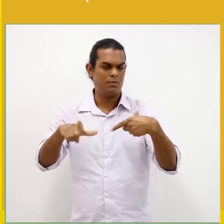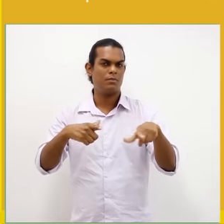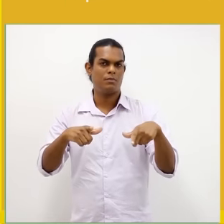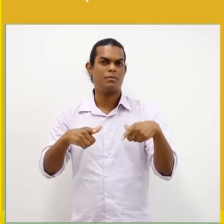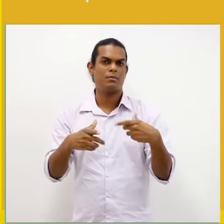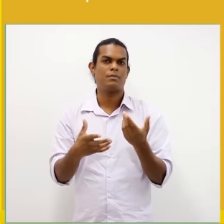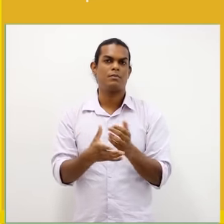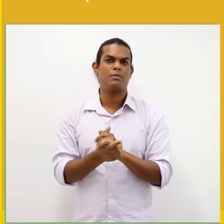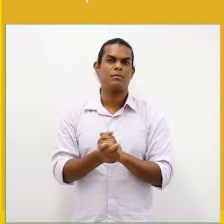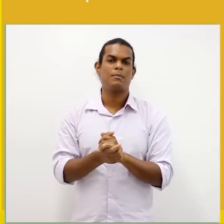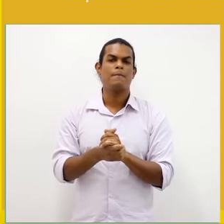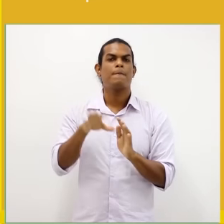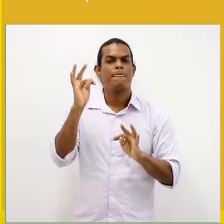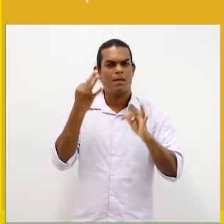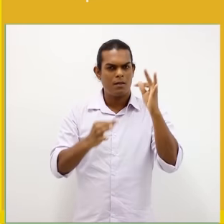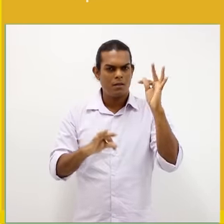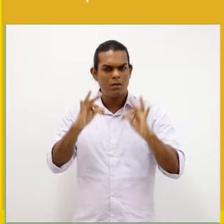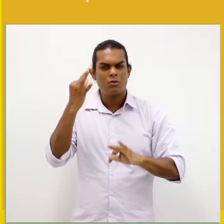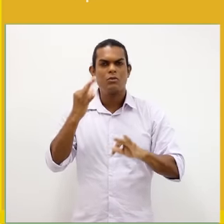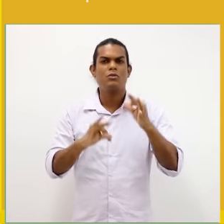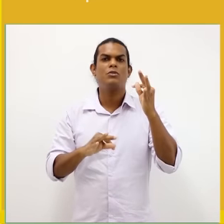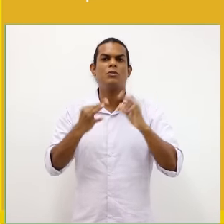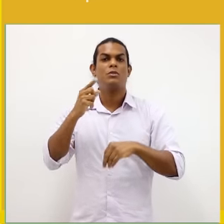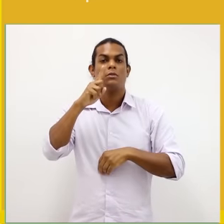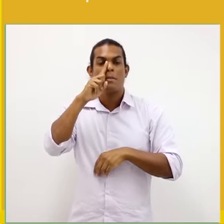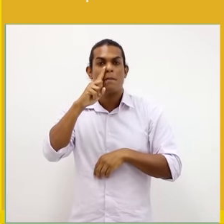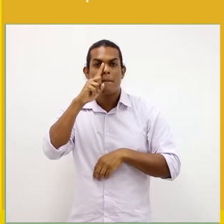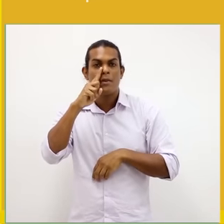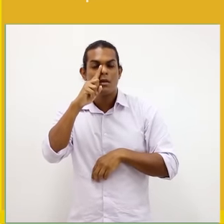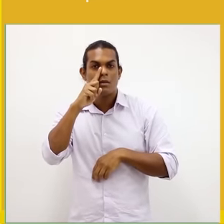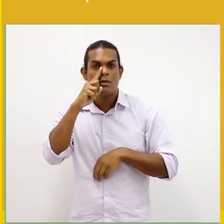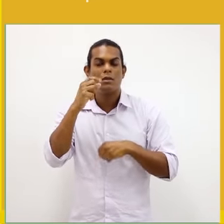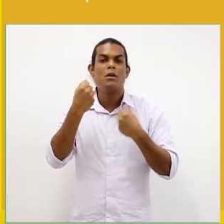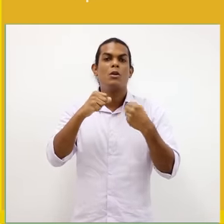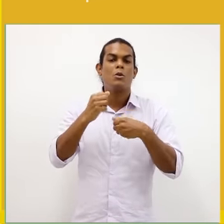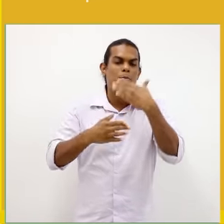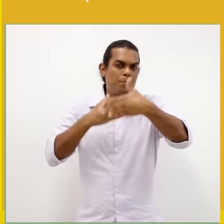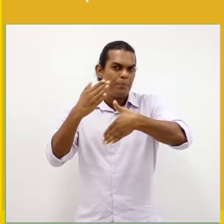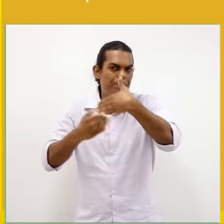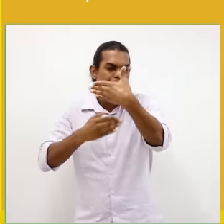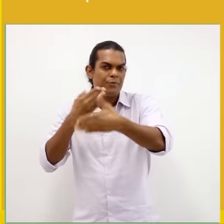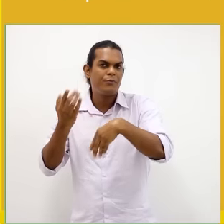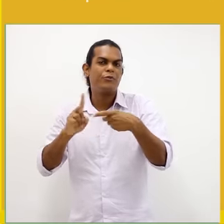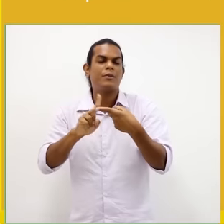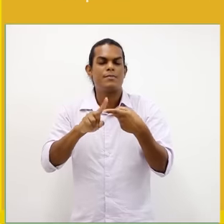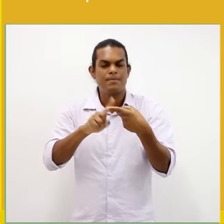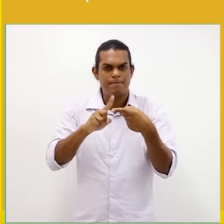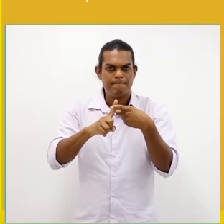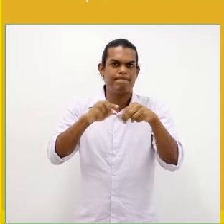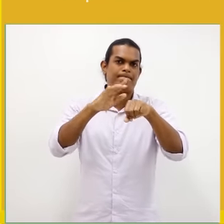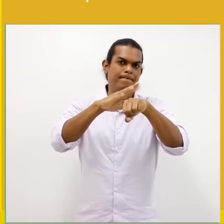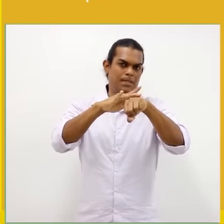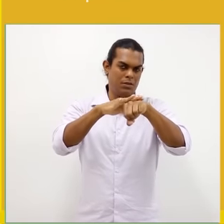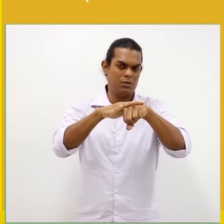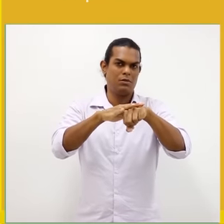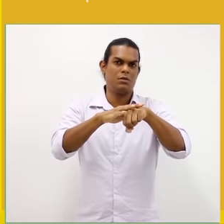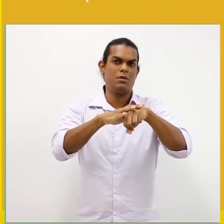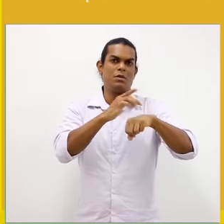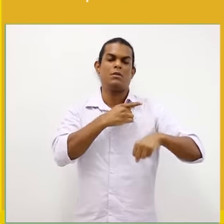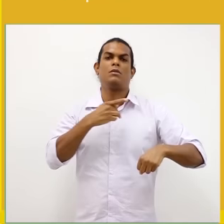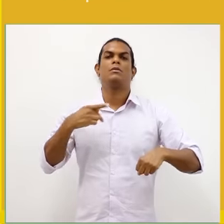trabalho, e as tecnologias impróprias capazes de colocar em risco a integridade física do